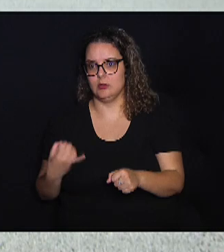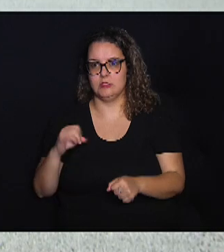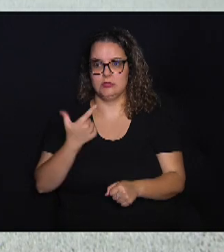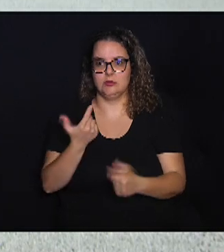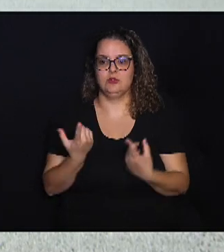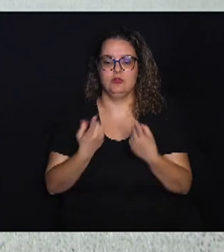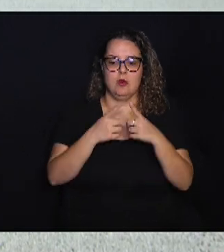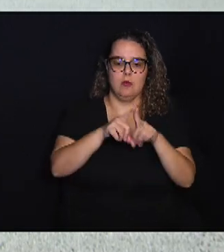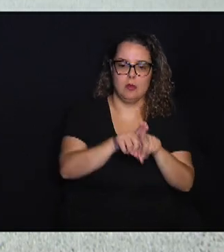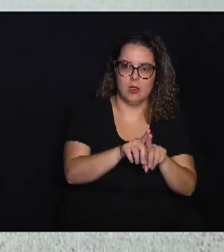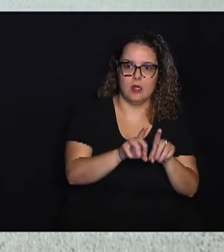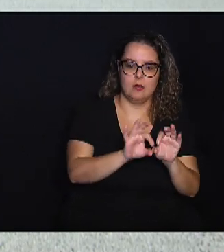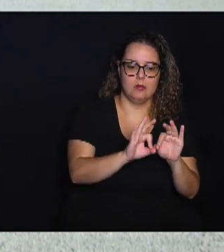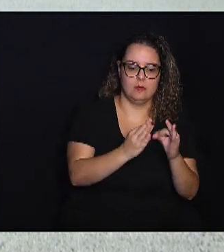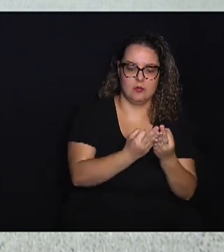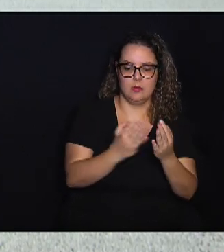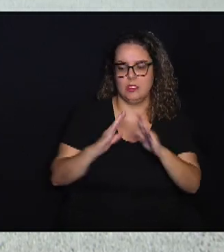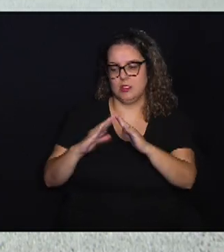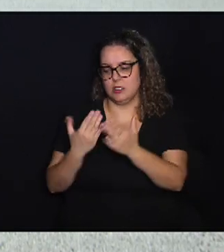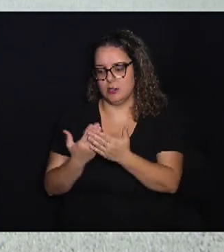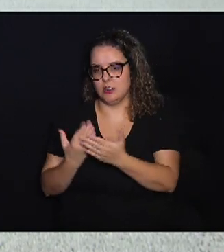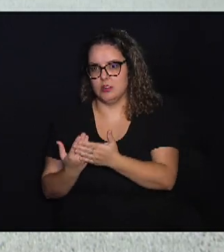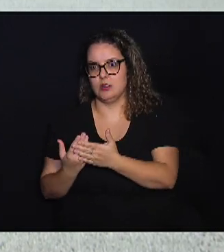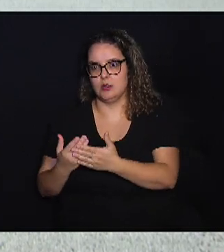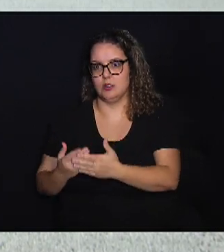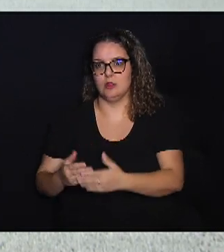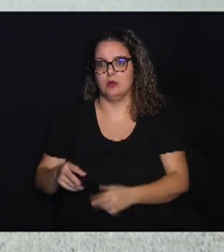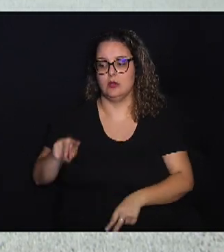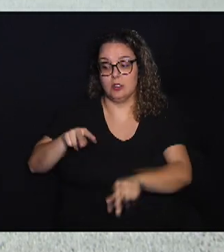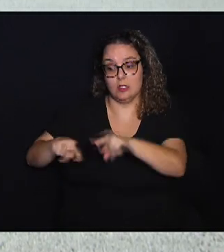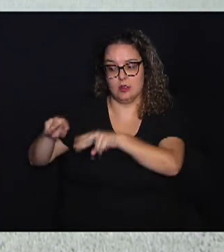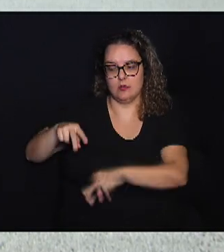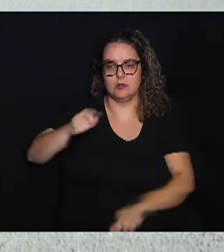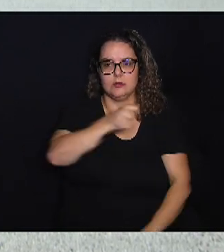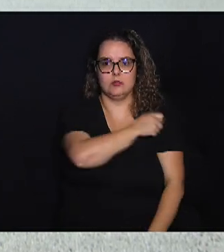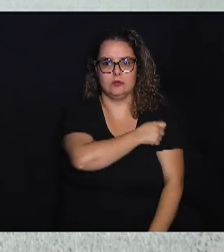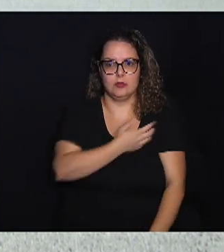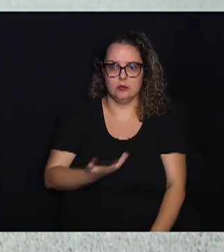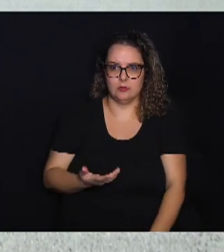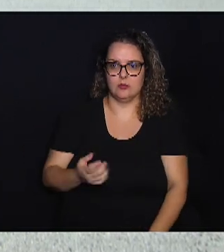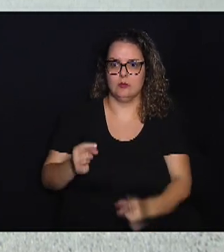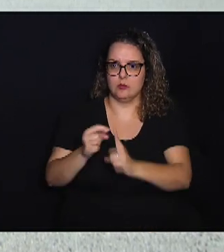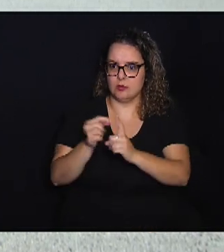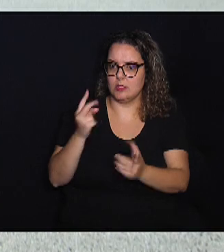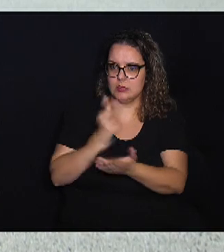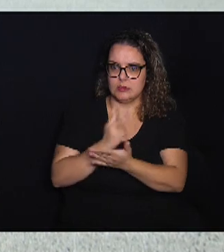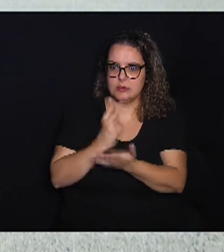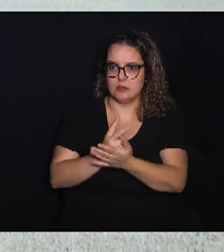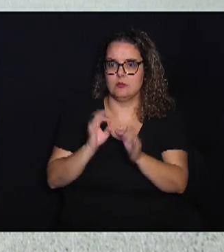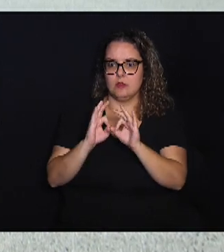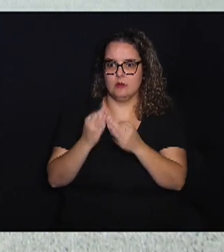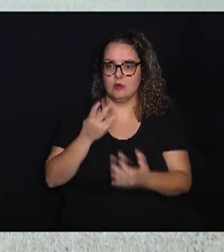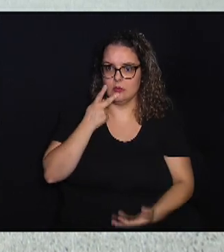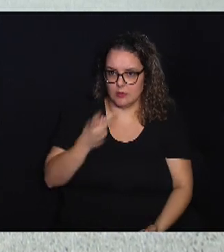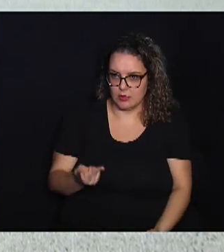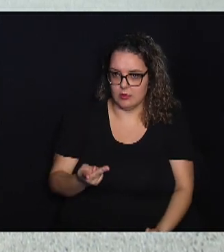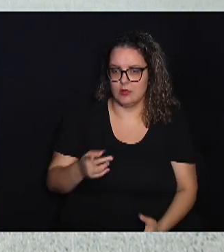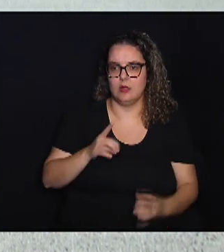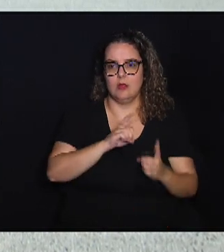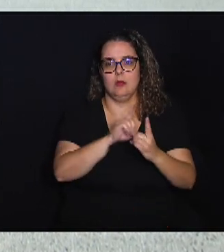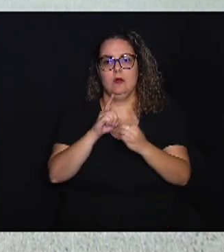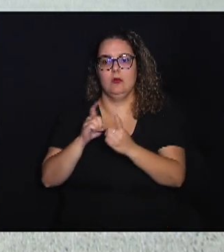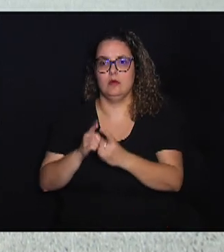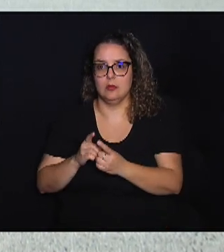parceria escola, família, visando o aluno. Uma frase que eu uso muito com as famílias aqui quando eu faço os atendimentos